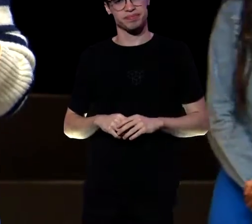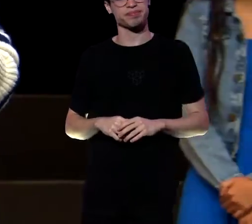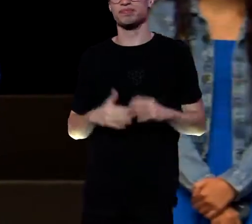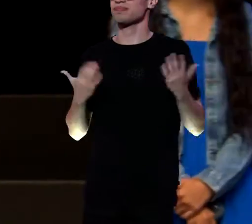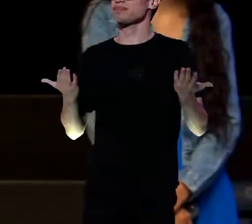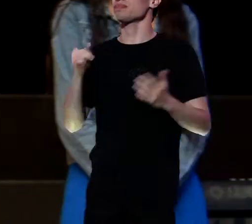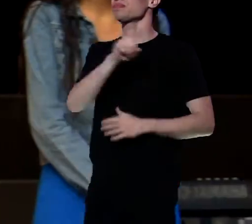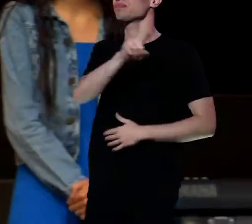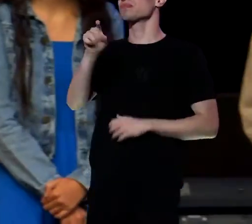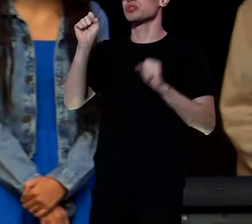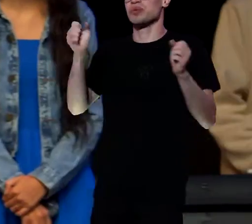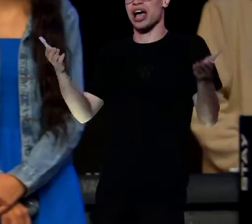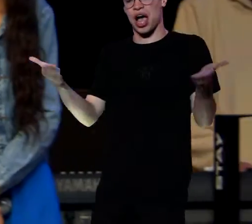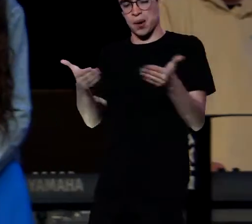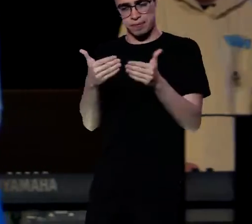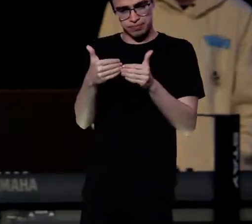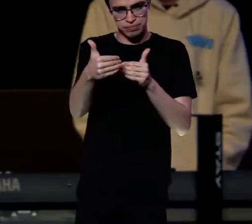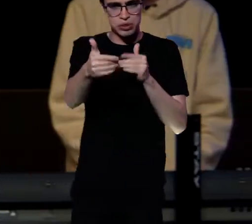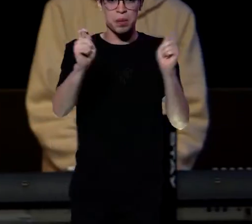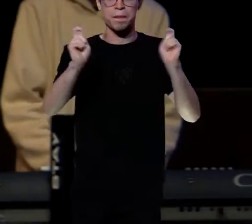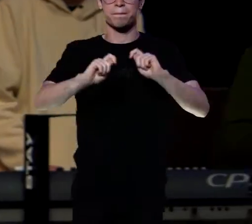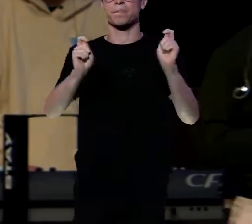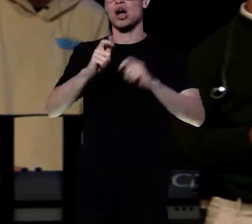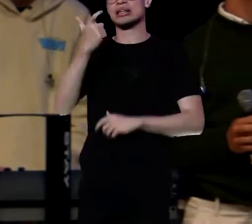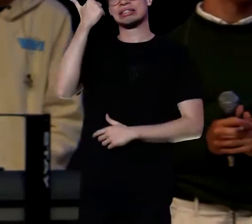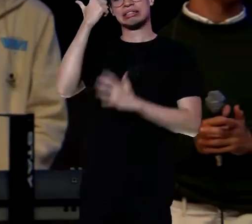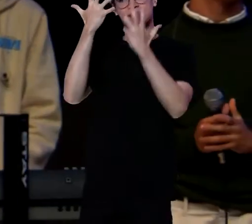Comece a pensar aí no seu lugar.